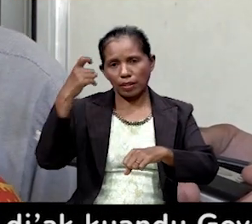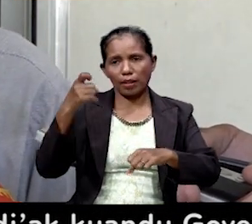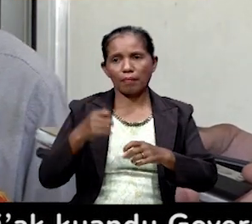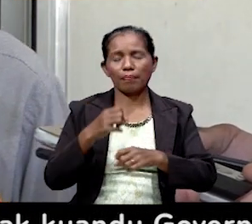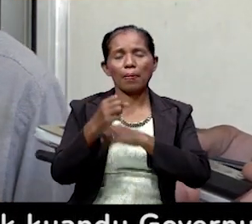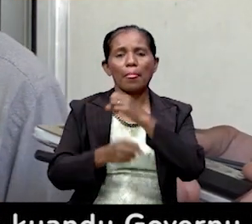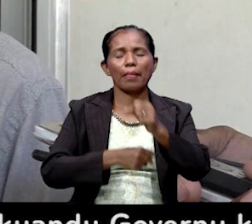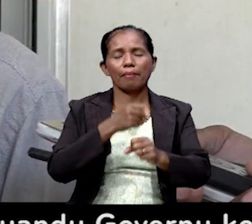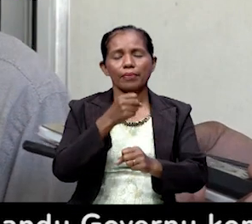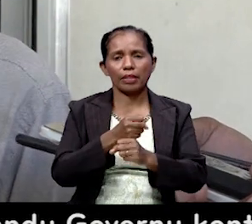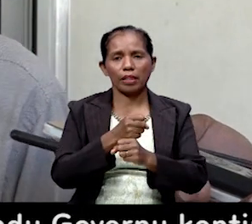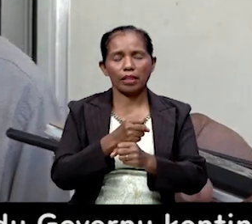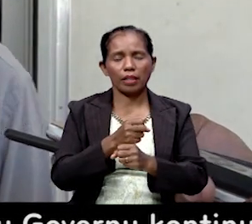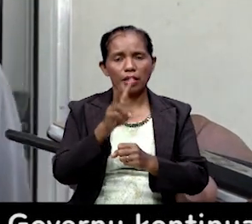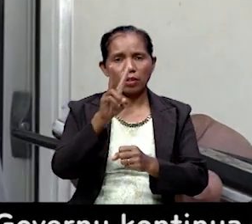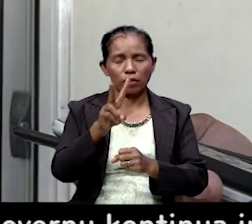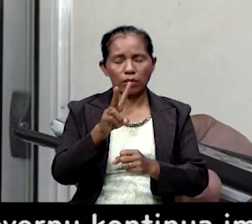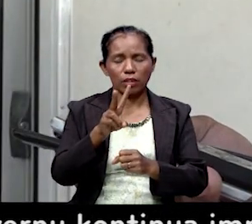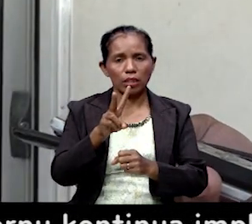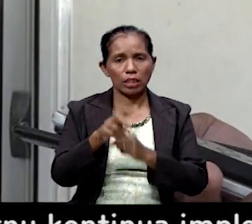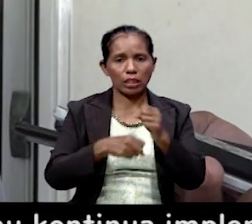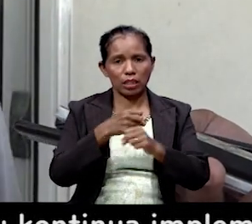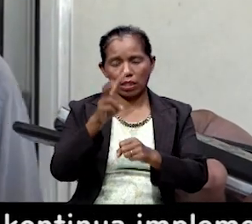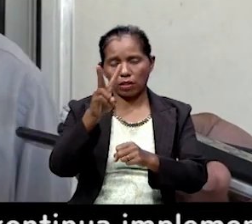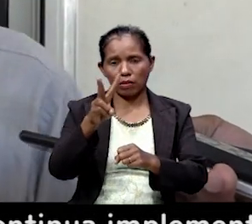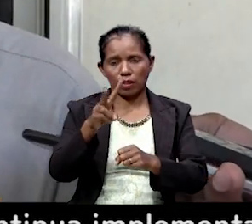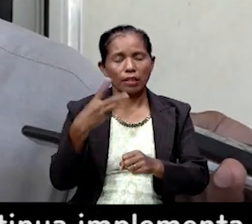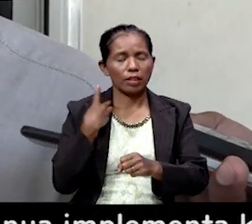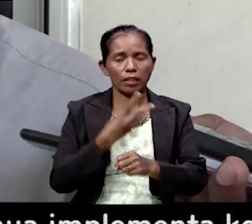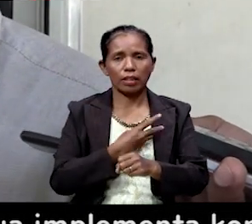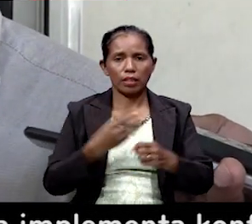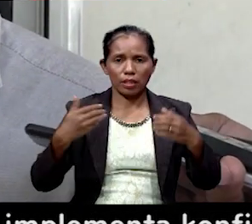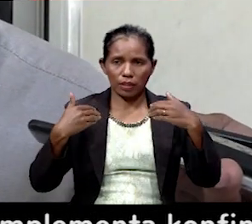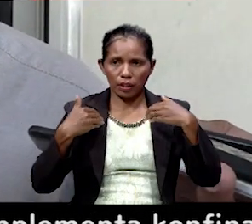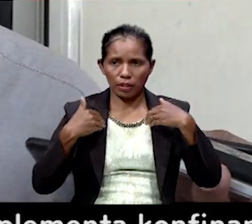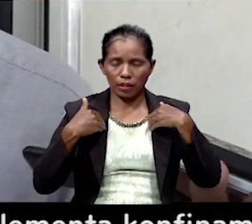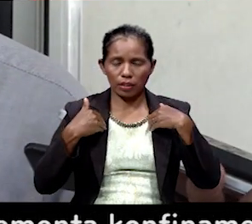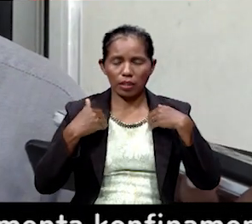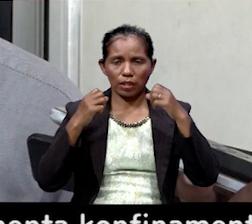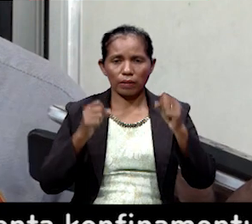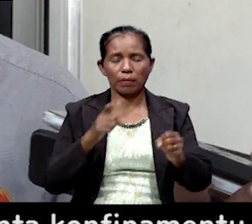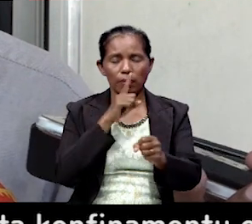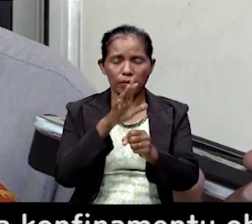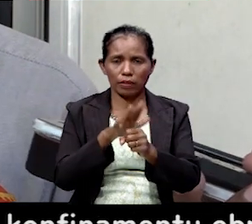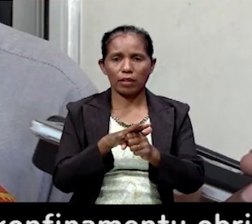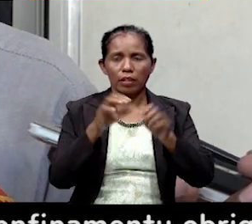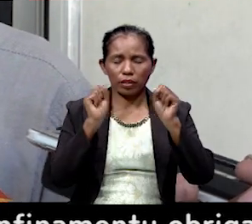tinan hira ni nyalaran ite hiona tinan ruan nyalaran ite hiona kompromisu para